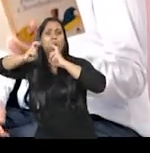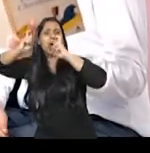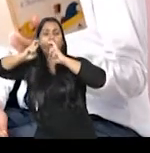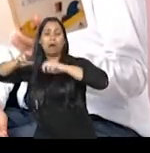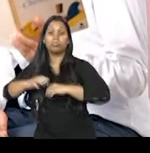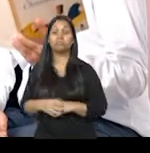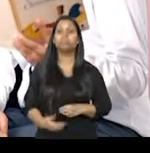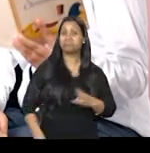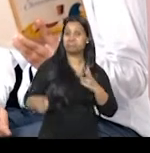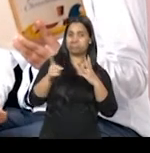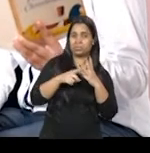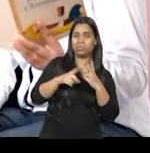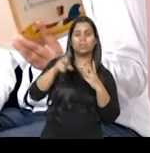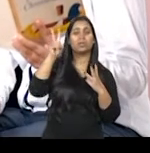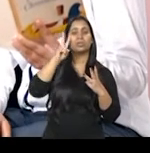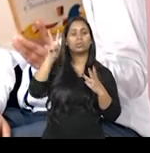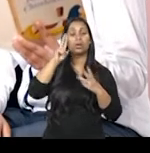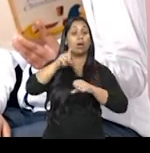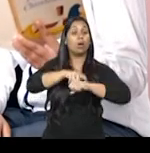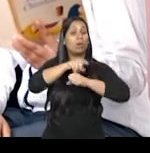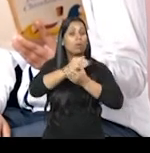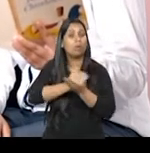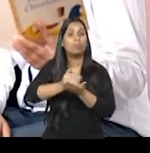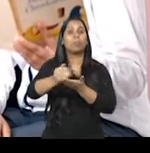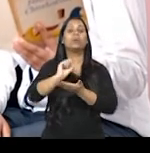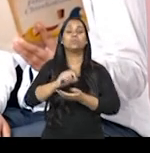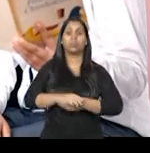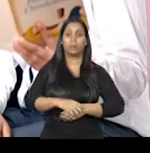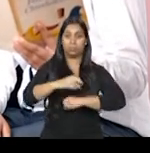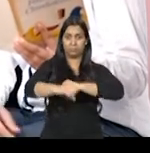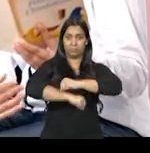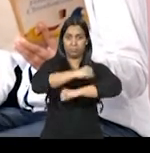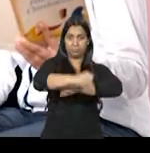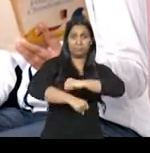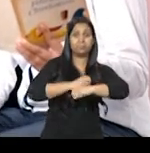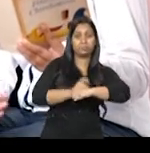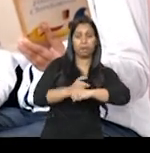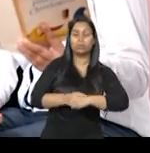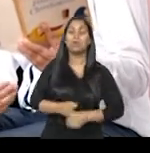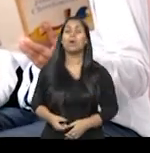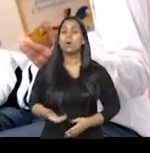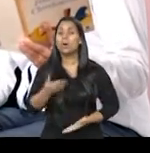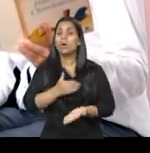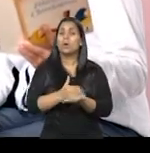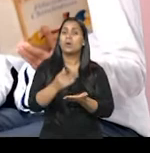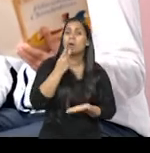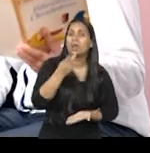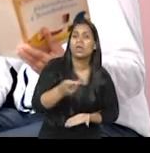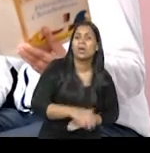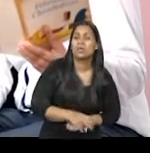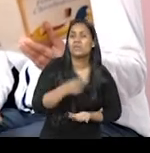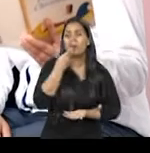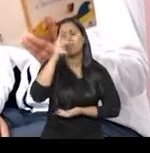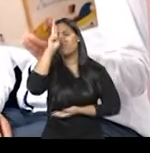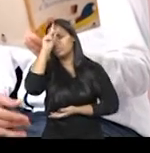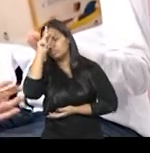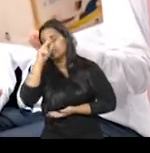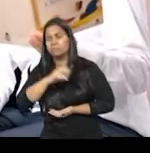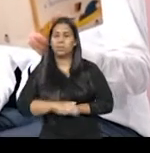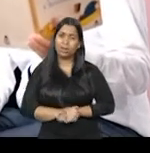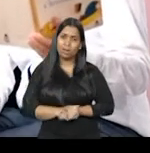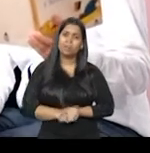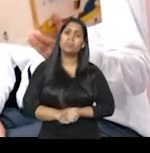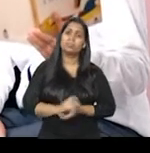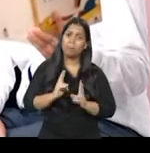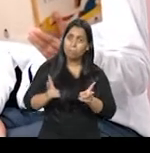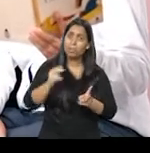A terceira história que ora se inicia é a das estátuas. Começa dizendo que eu me queixara de baratas, depois